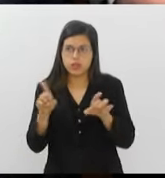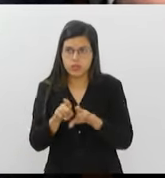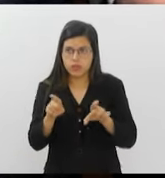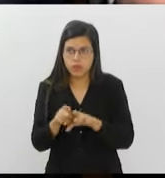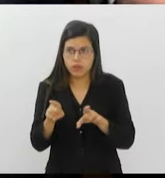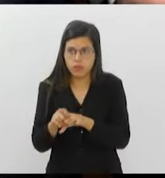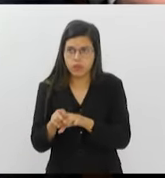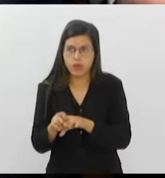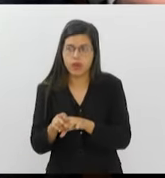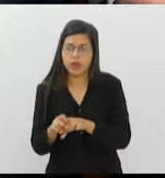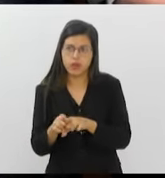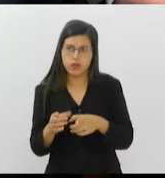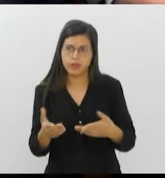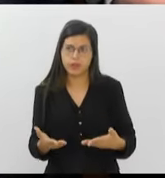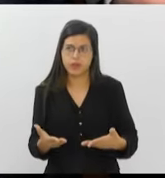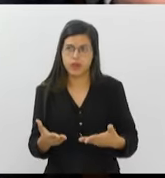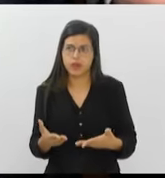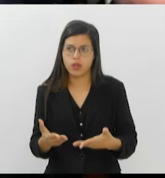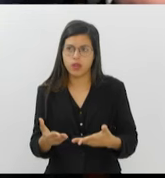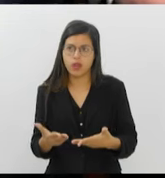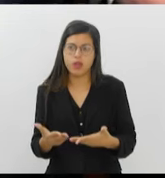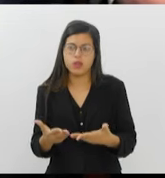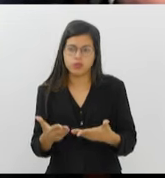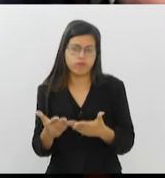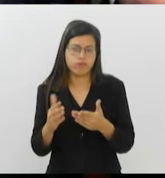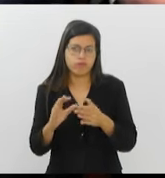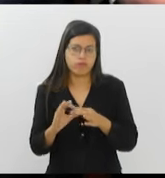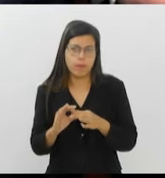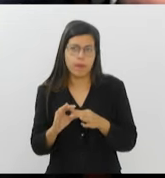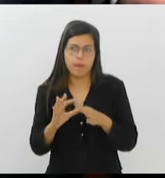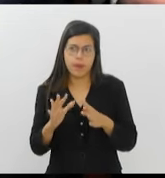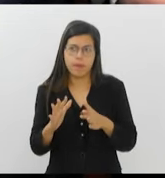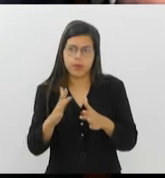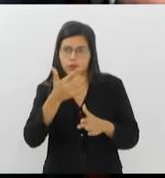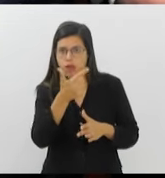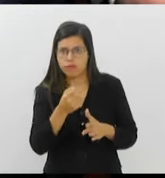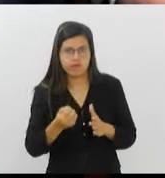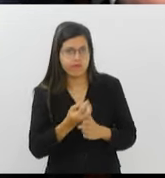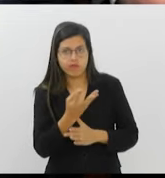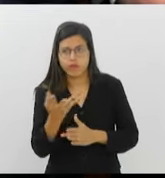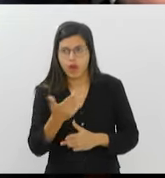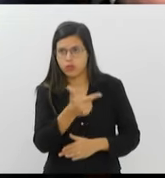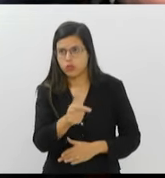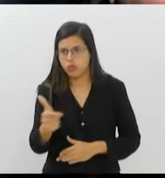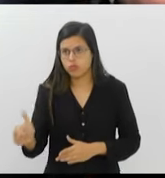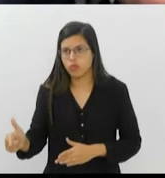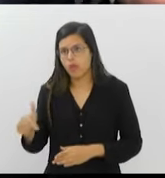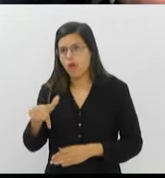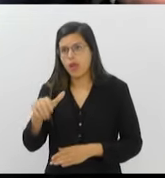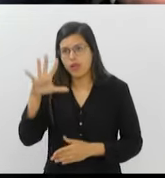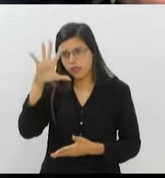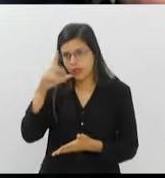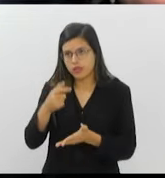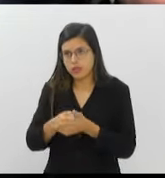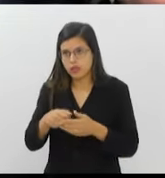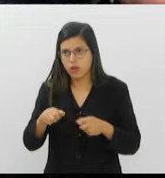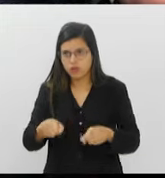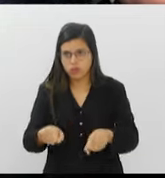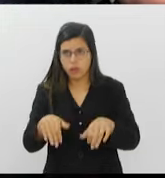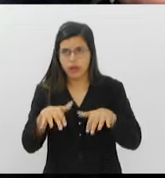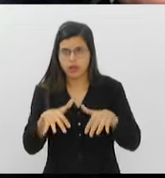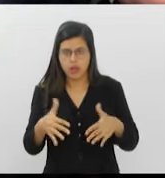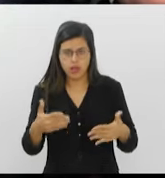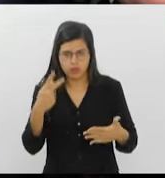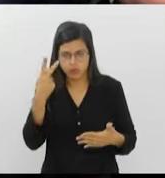e há um contorno político, que se permita nesse momento inúmeras recondições. E aí a decisão é do parlamento. O problema não é,